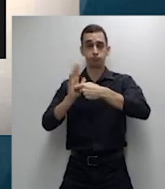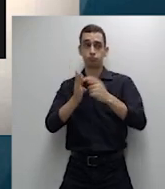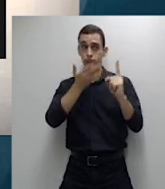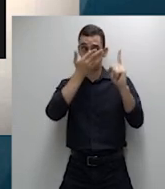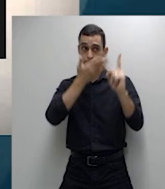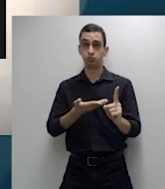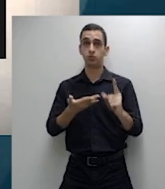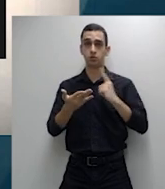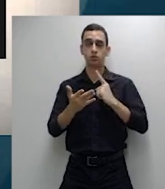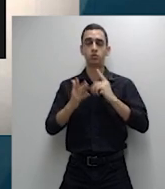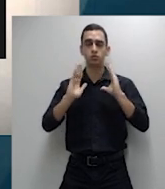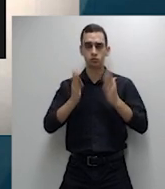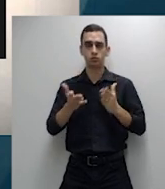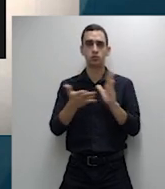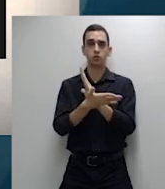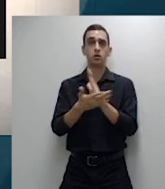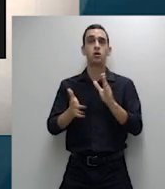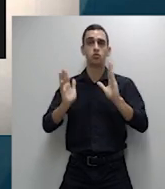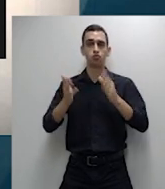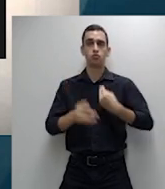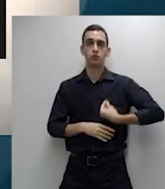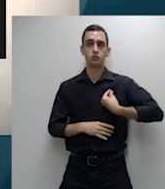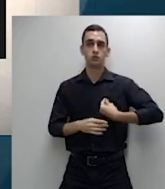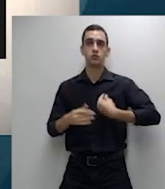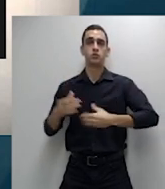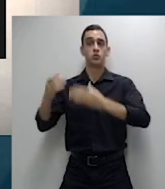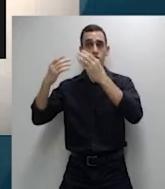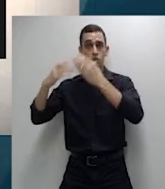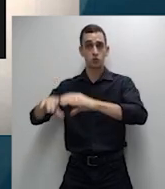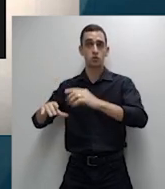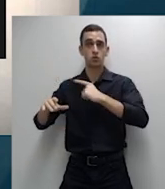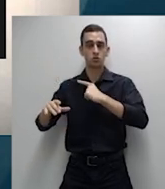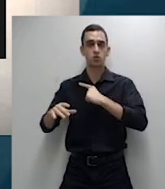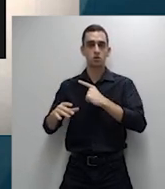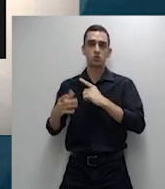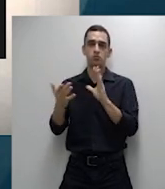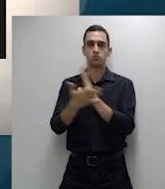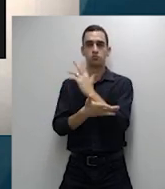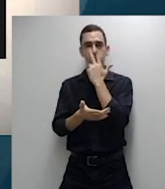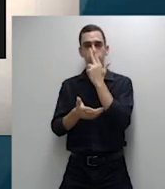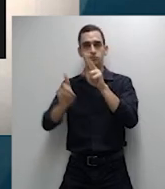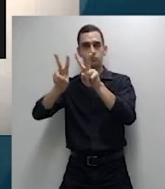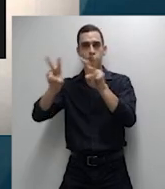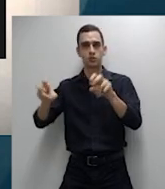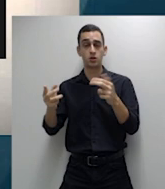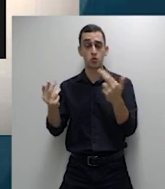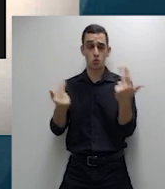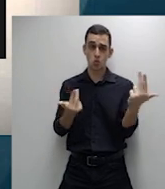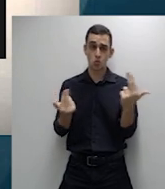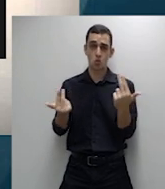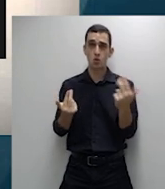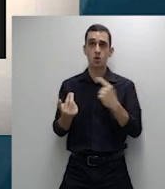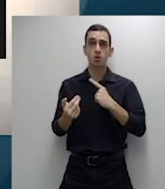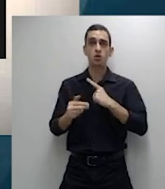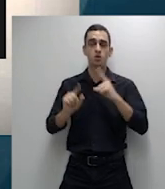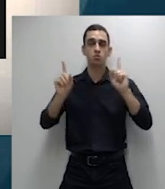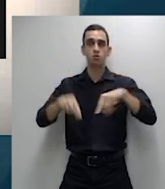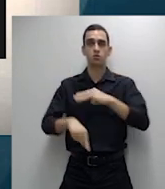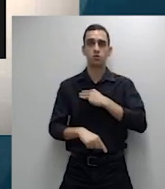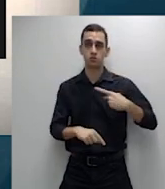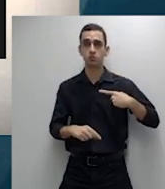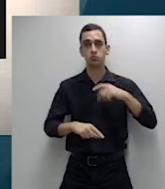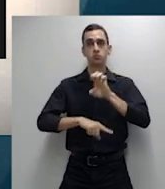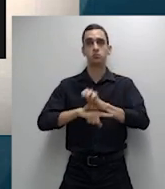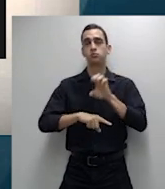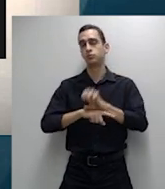participou de um concurso público concomitante igual teor também para o Ministério Público do Estado de Minas Gerais